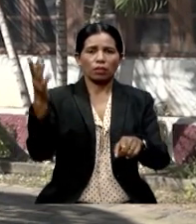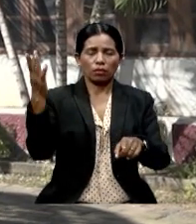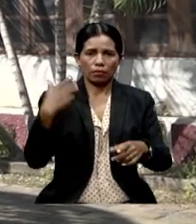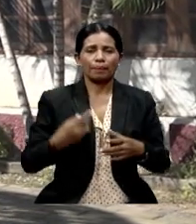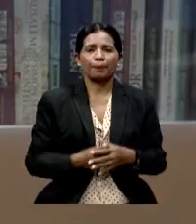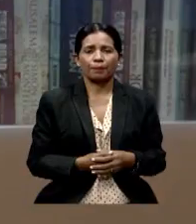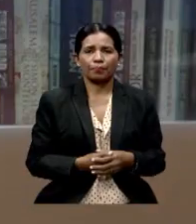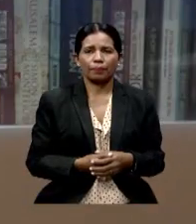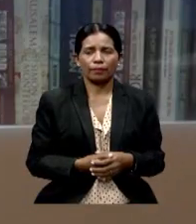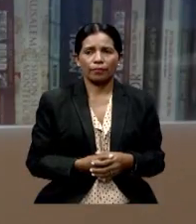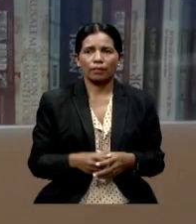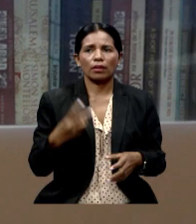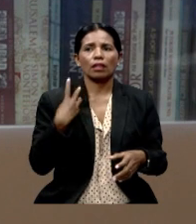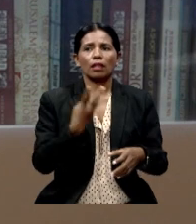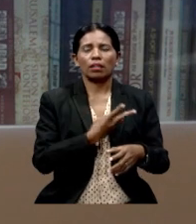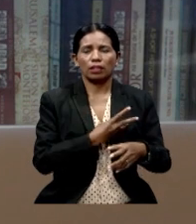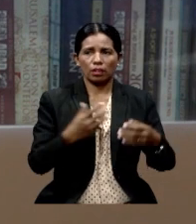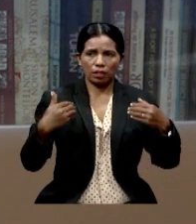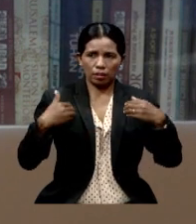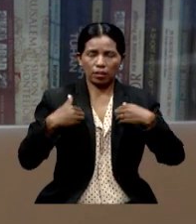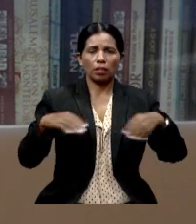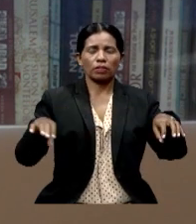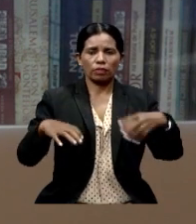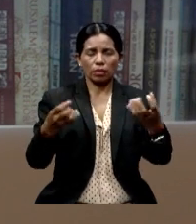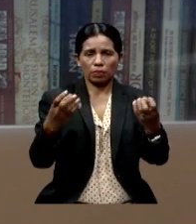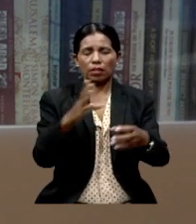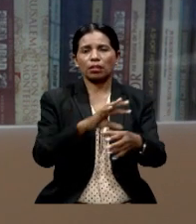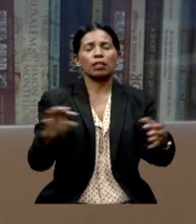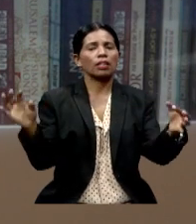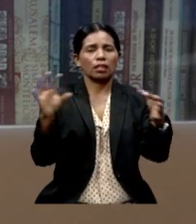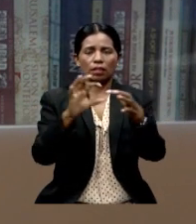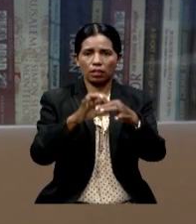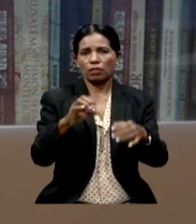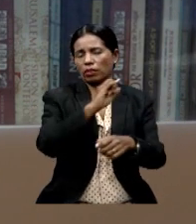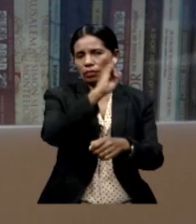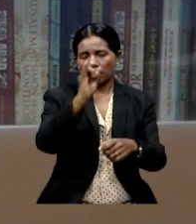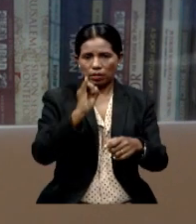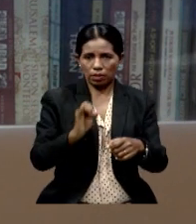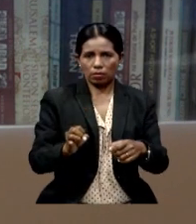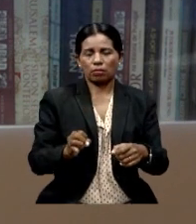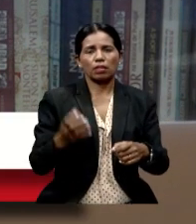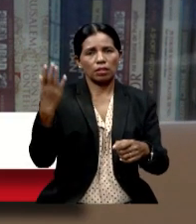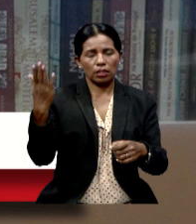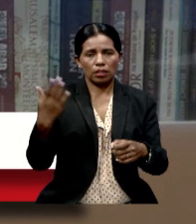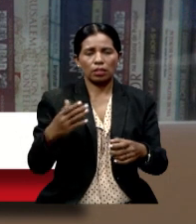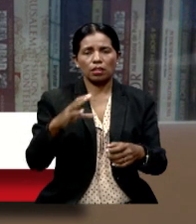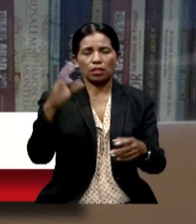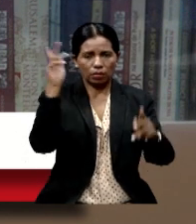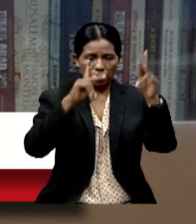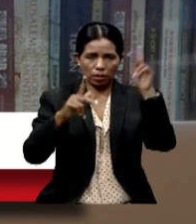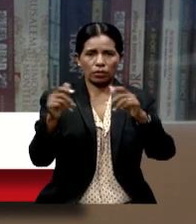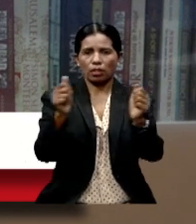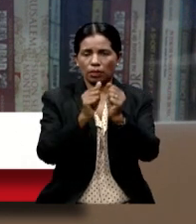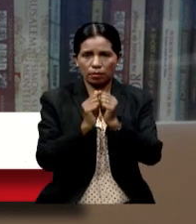iha servisu barak le dio servis legal investigasaun nenian iha kazu hamutu